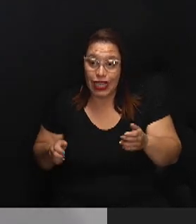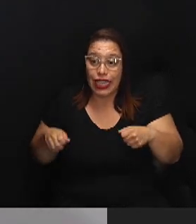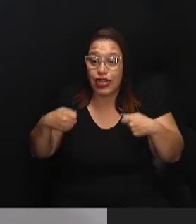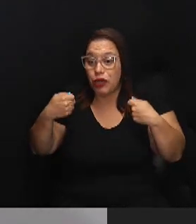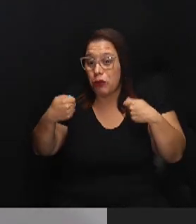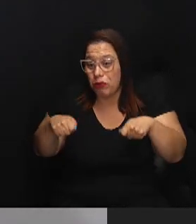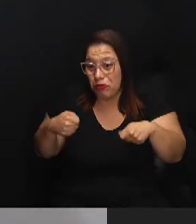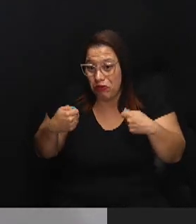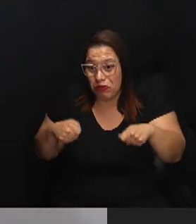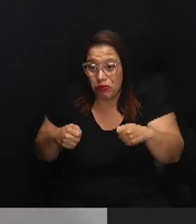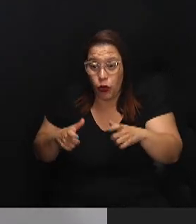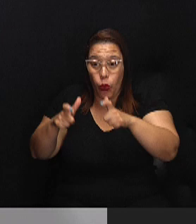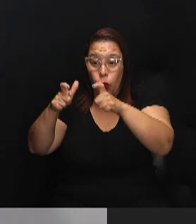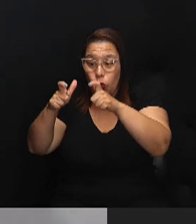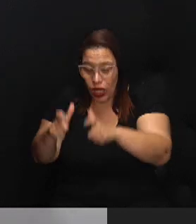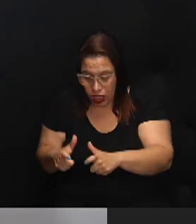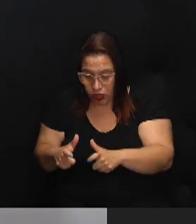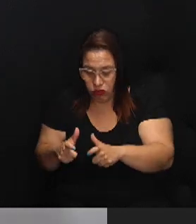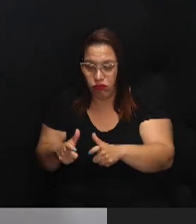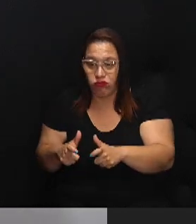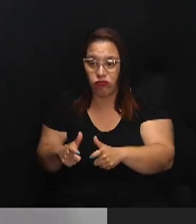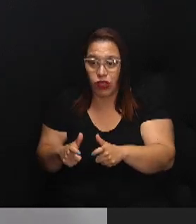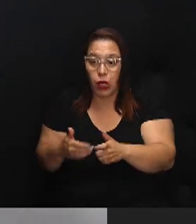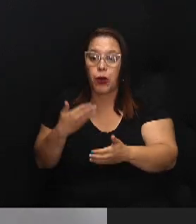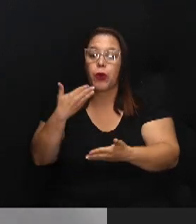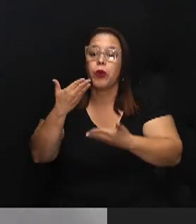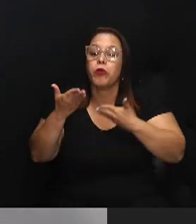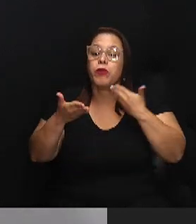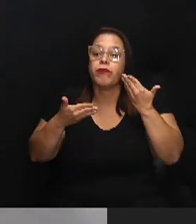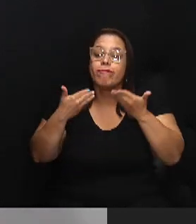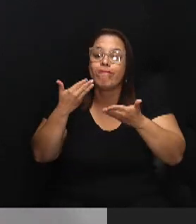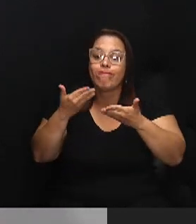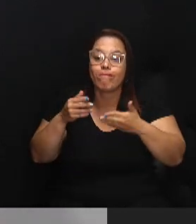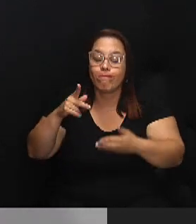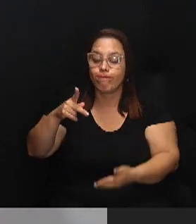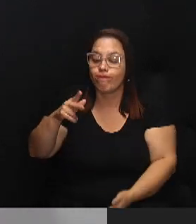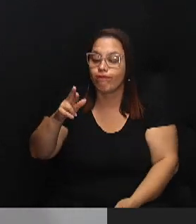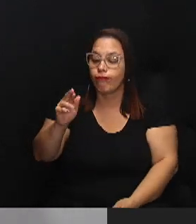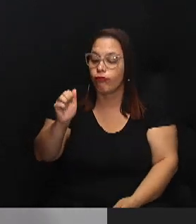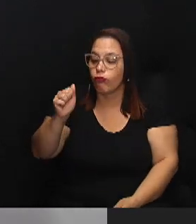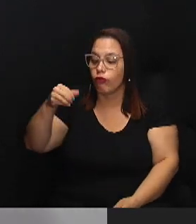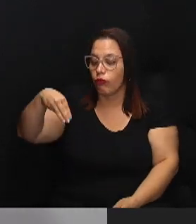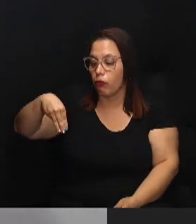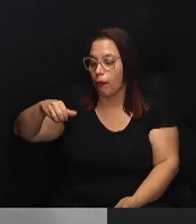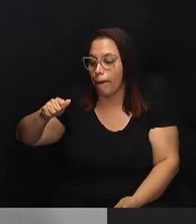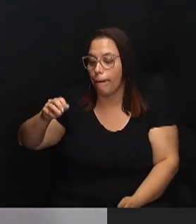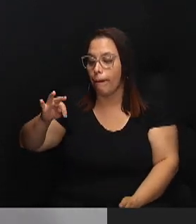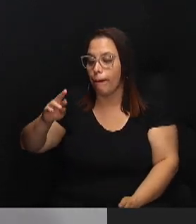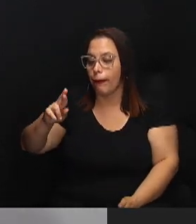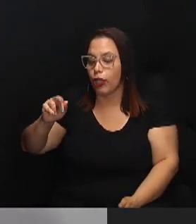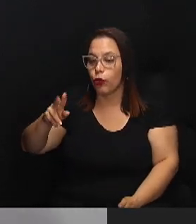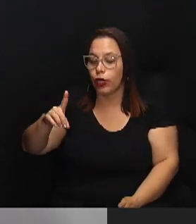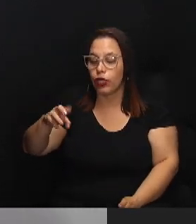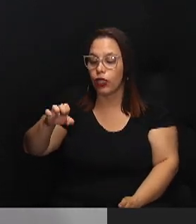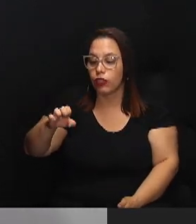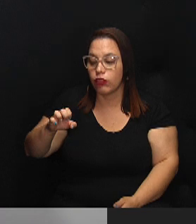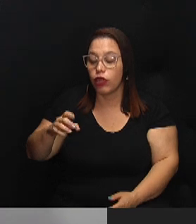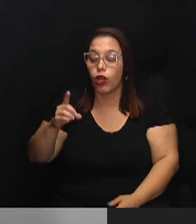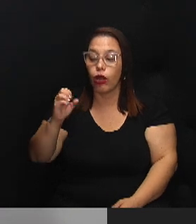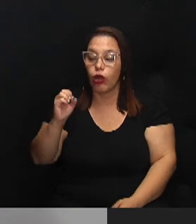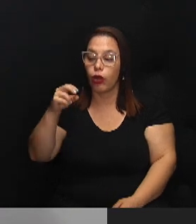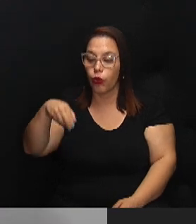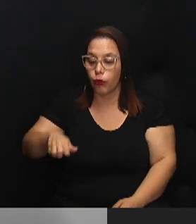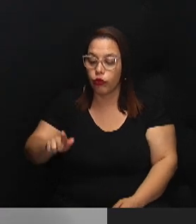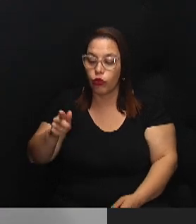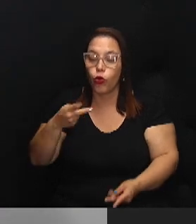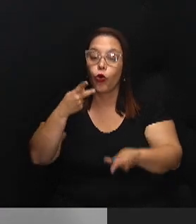precisava ter um lugar que a gente pudesse falar sobre a prematuridade, e é o que a ONG tem feito,